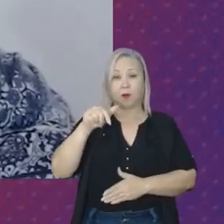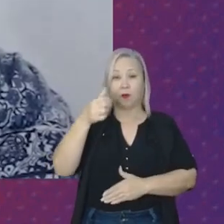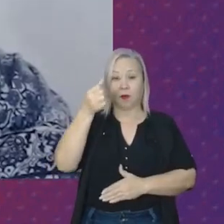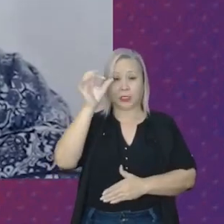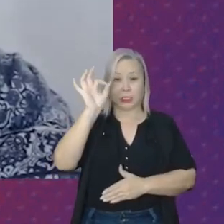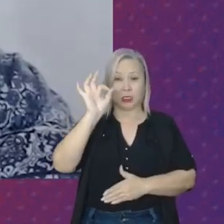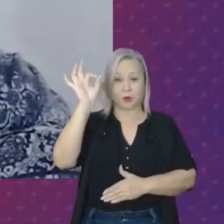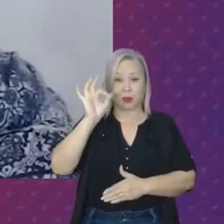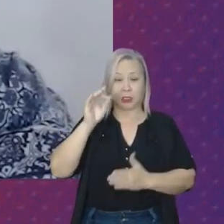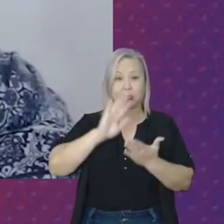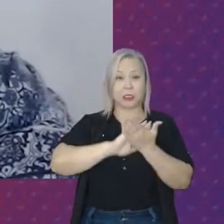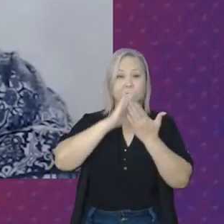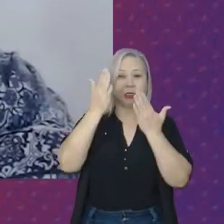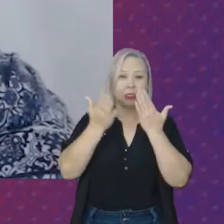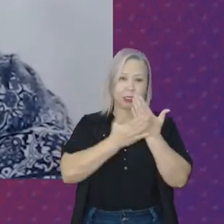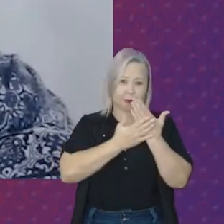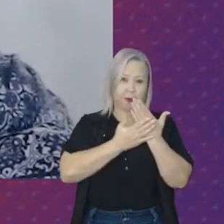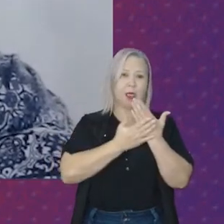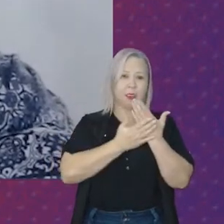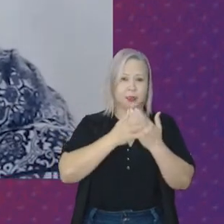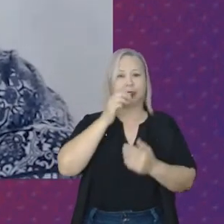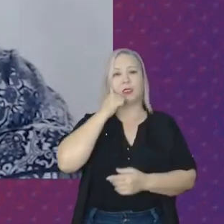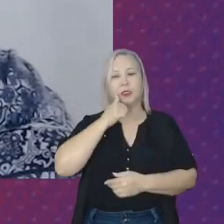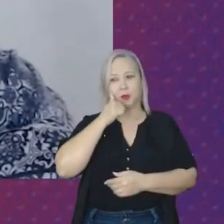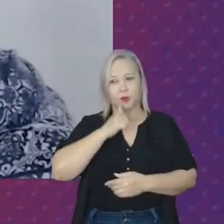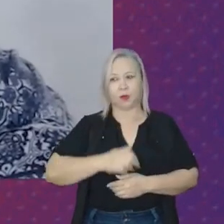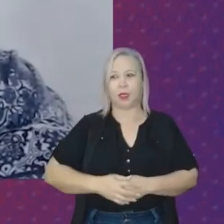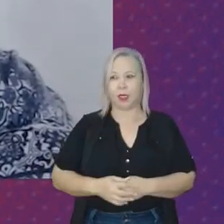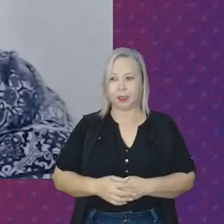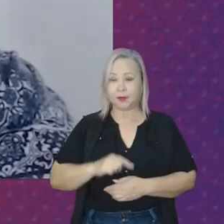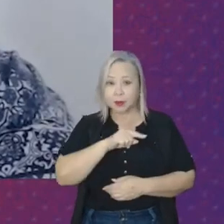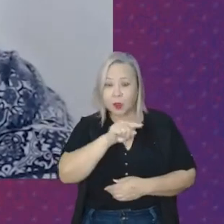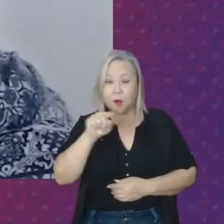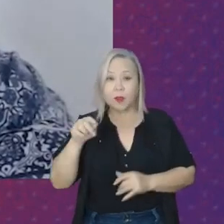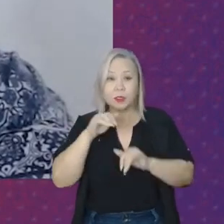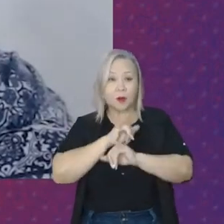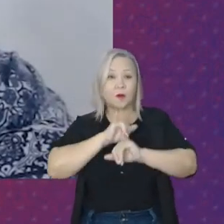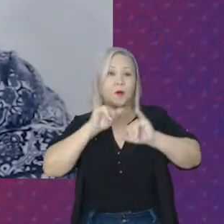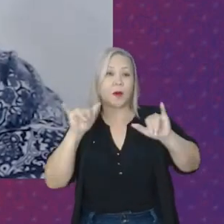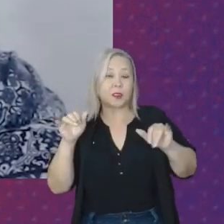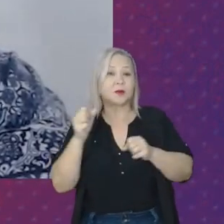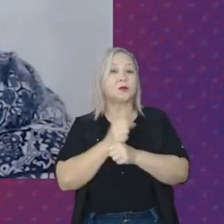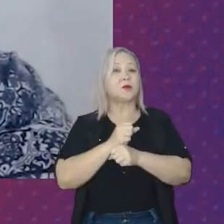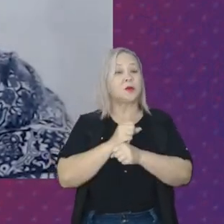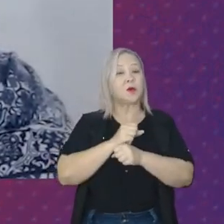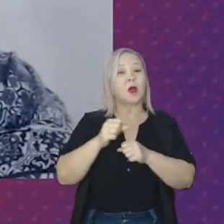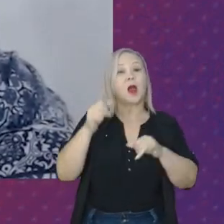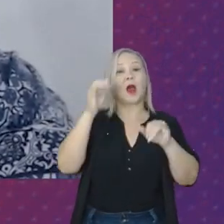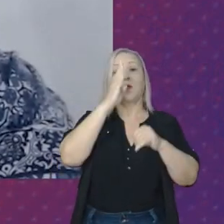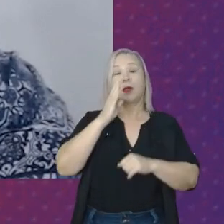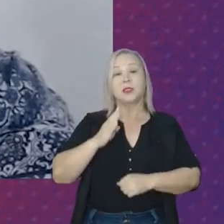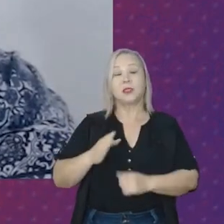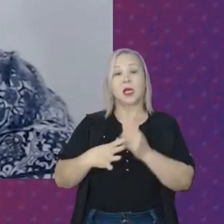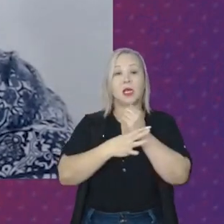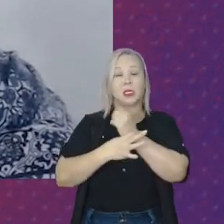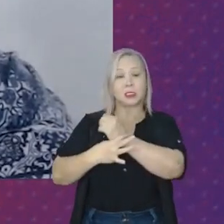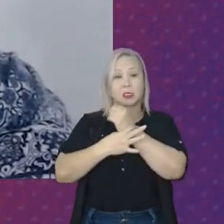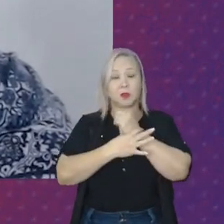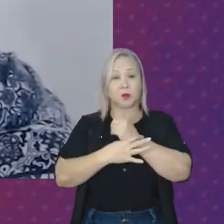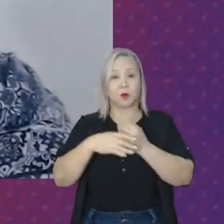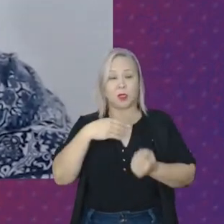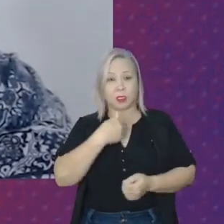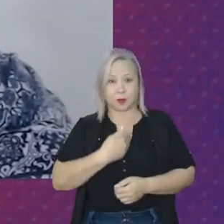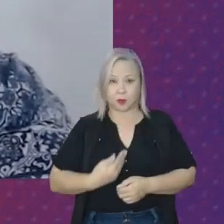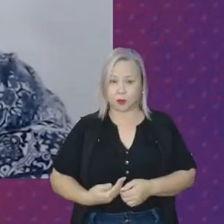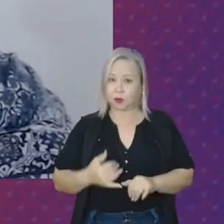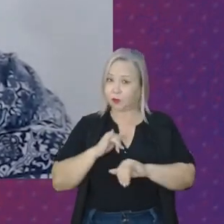34,6% das ameaças às mulheres. Esses são dados do Anuário Brasileiro de Segurança Pública, então são